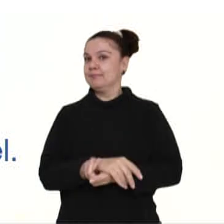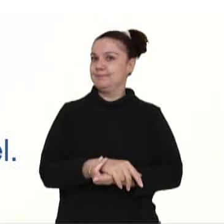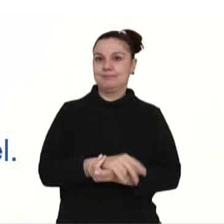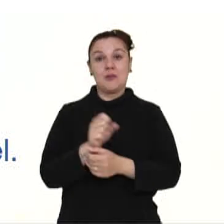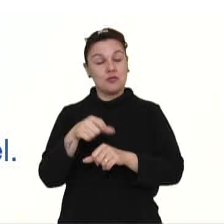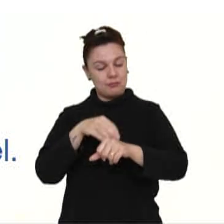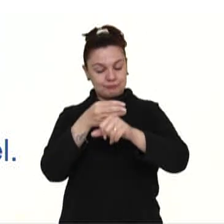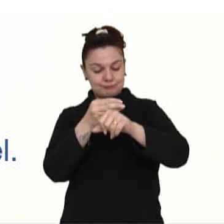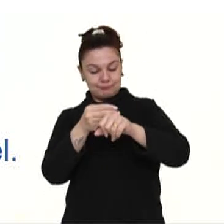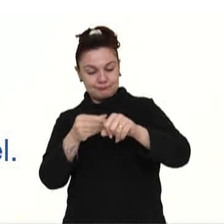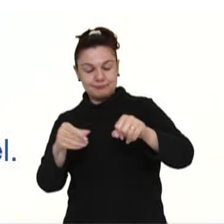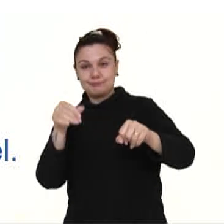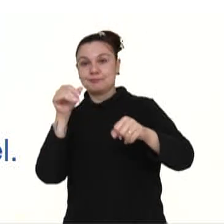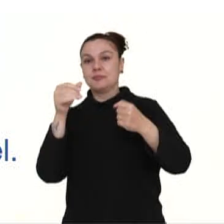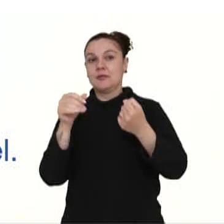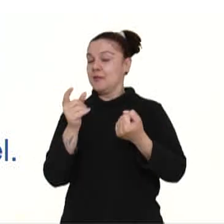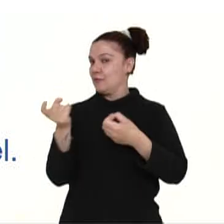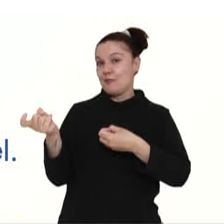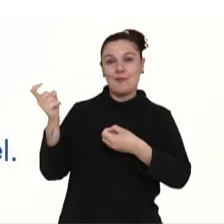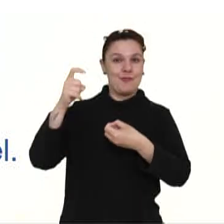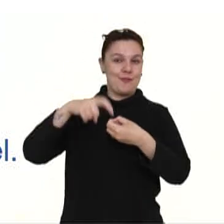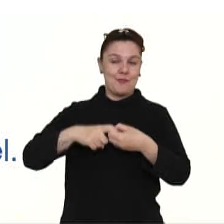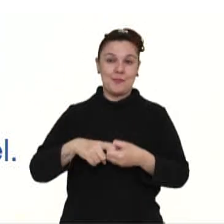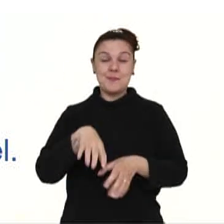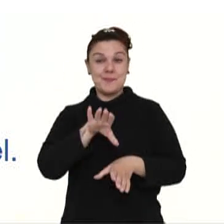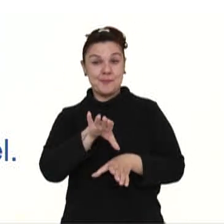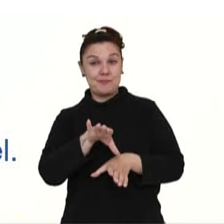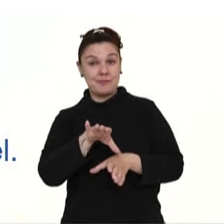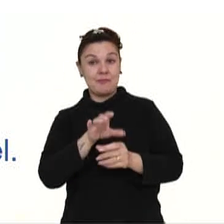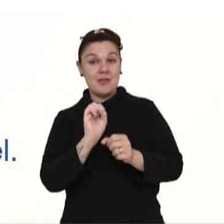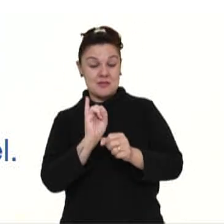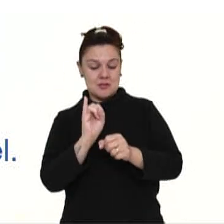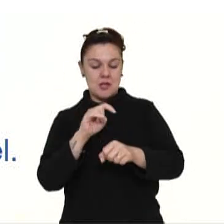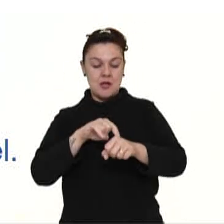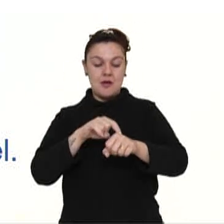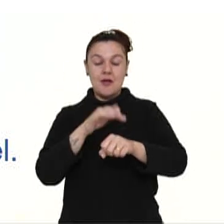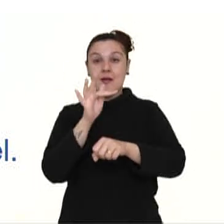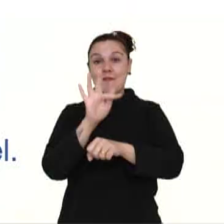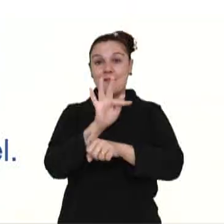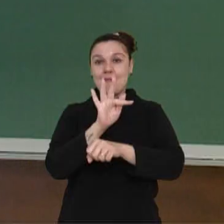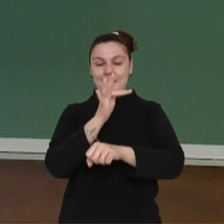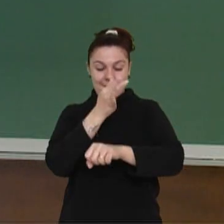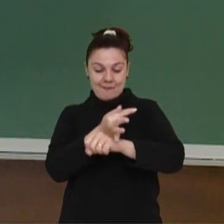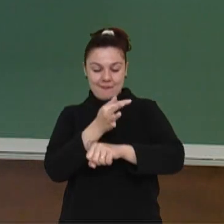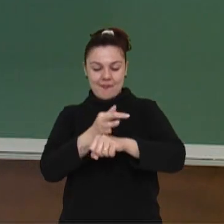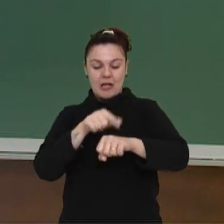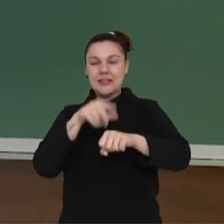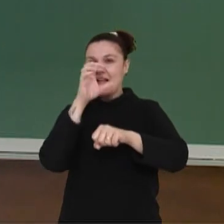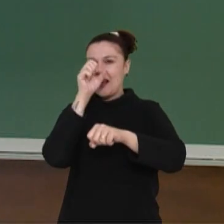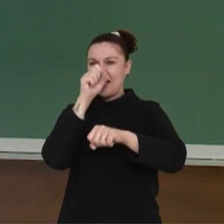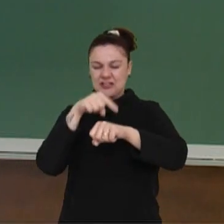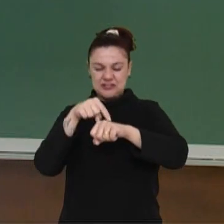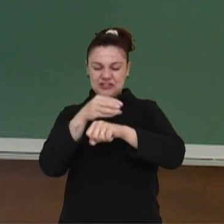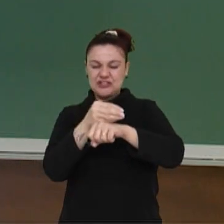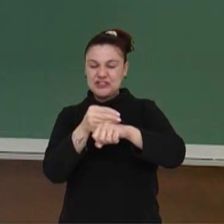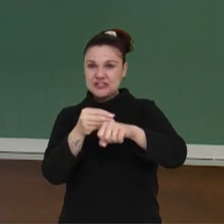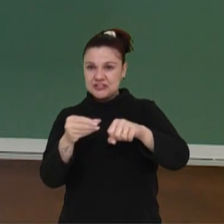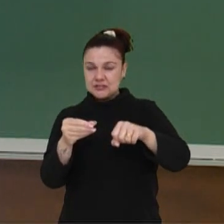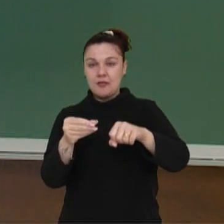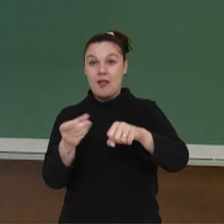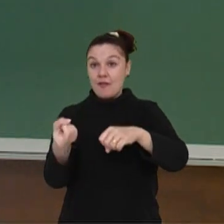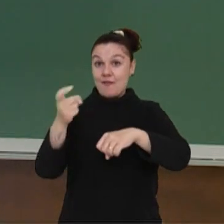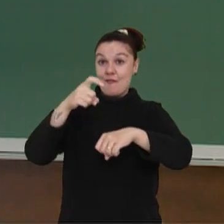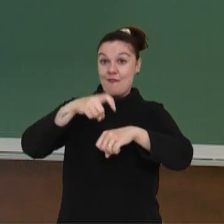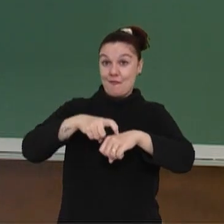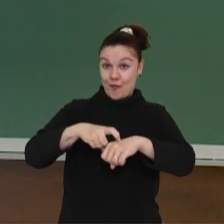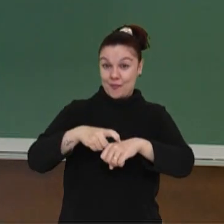único sentido e é irreversível. Ou seja, quando se forma ferrugem lá, você não consegue fazer ela retornar